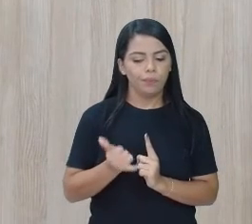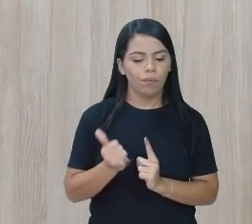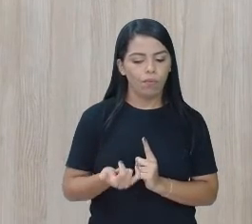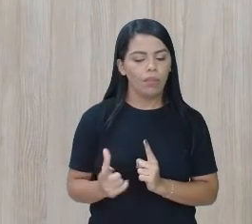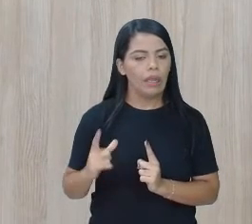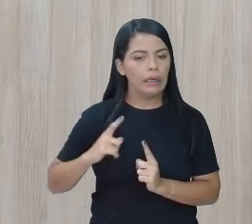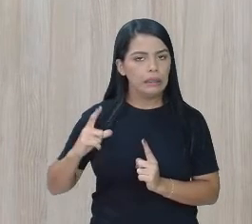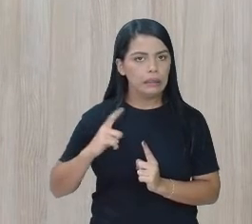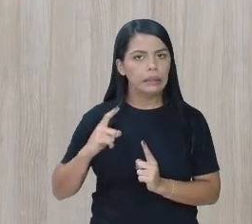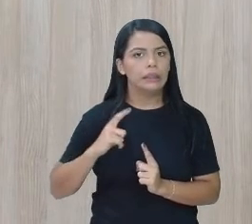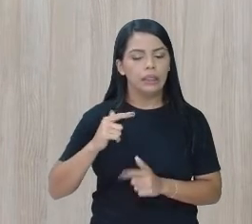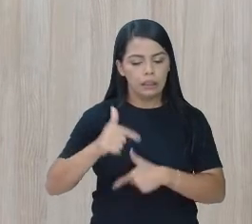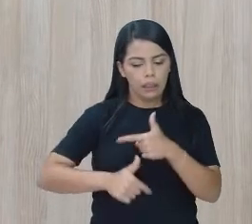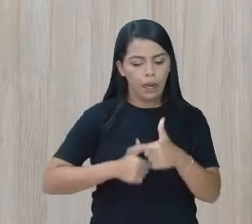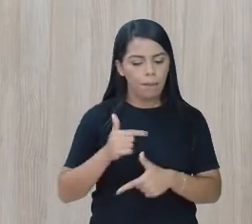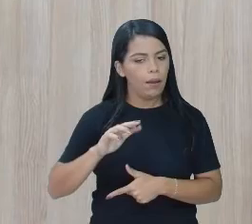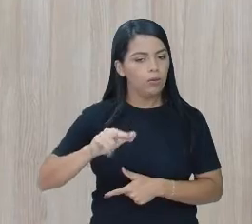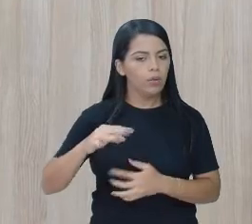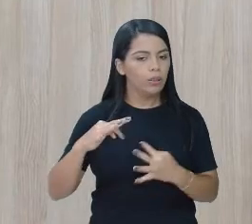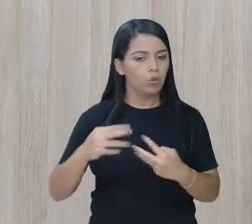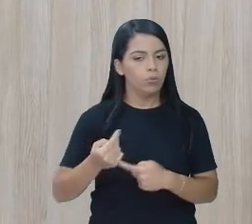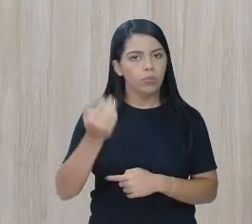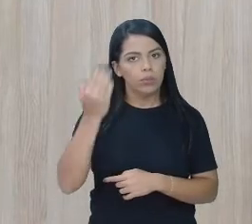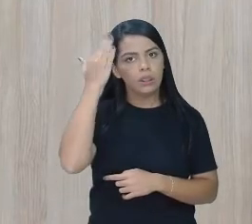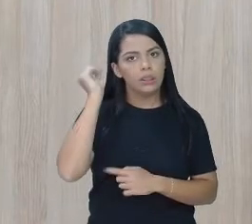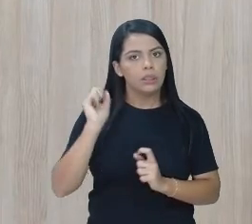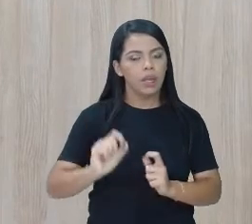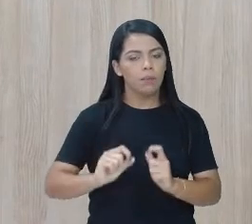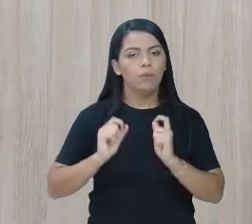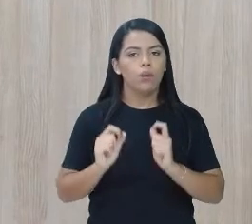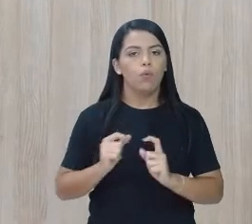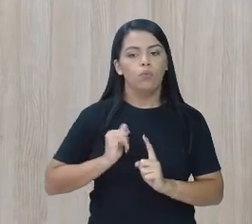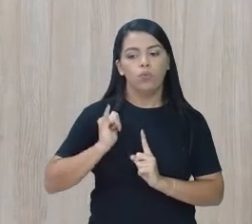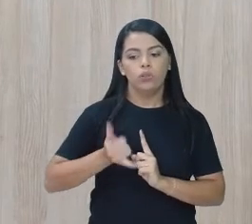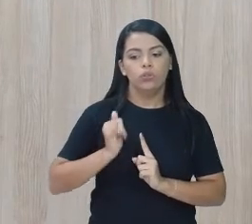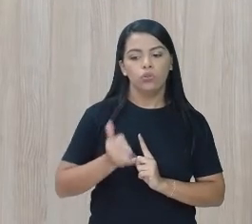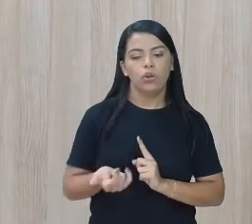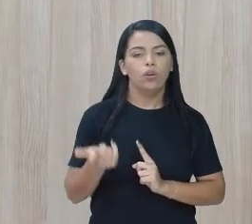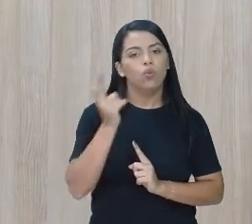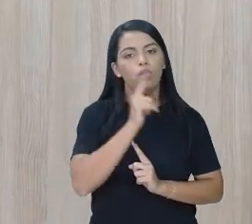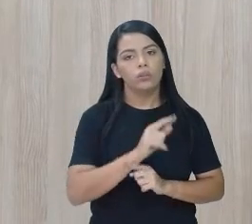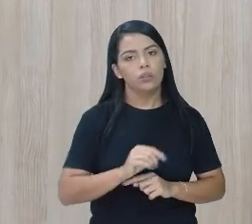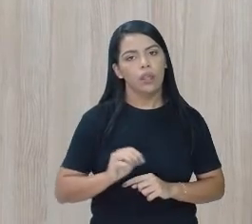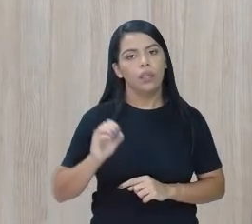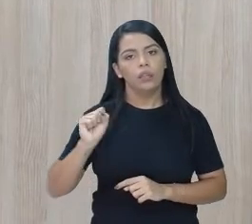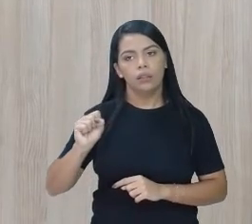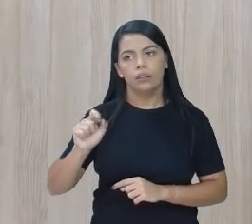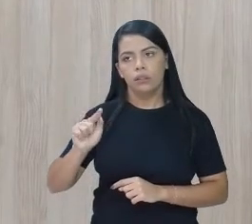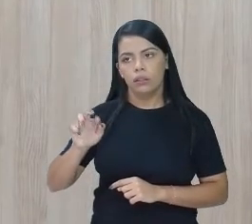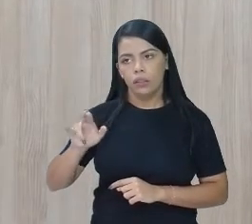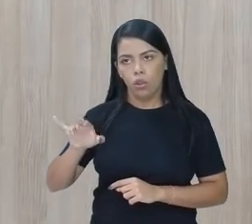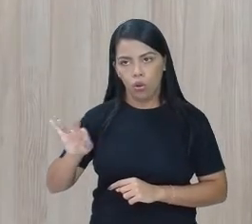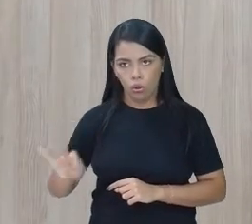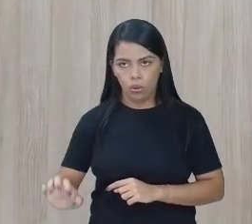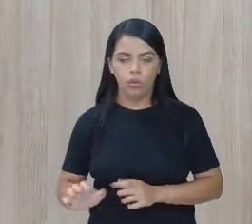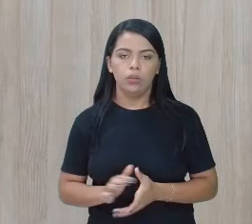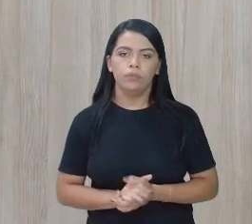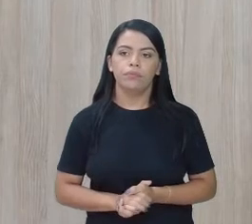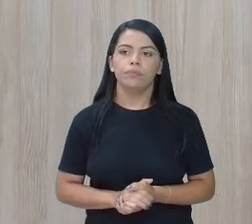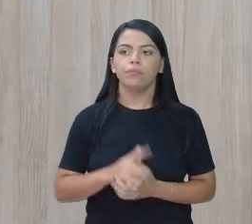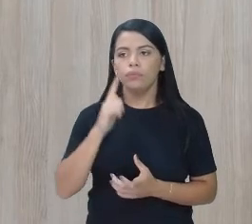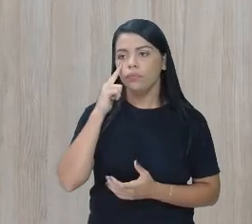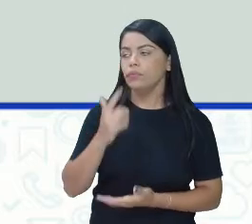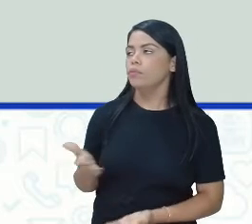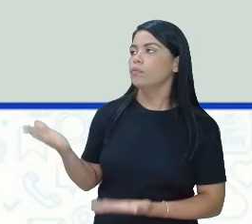função dentro da comunidade. Não é todo mundo que sabe uma história e pode ser um griote. Não era assim que funcionava. Os